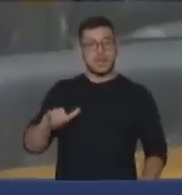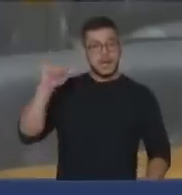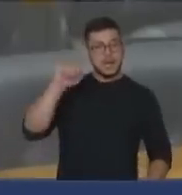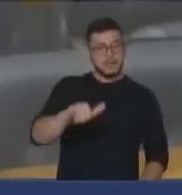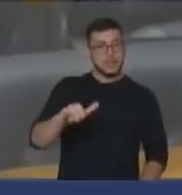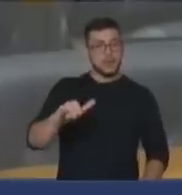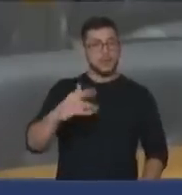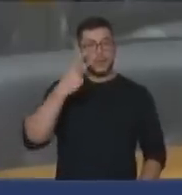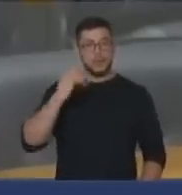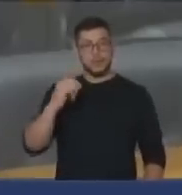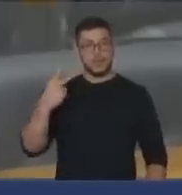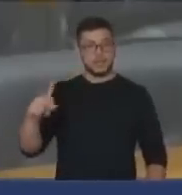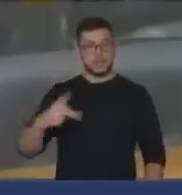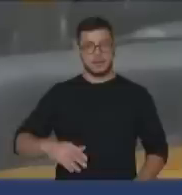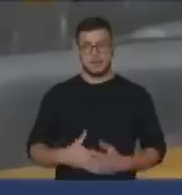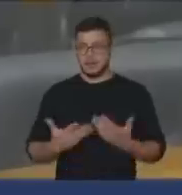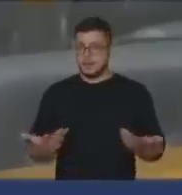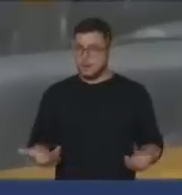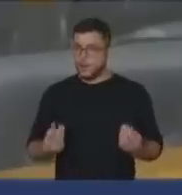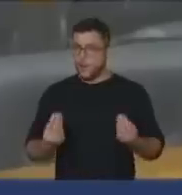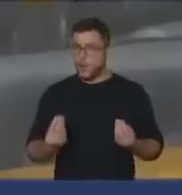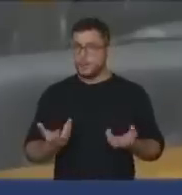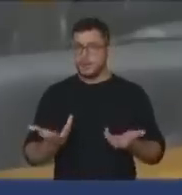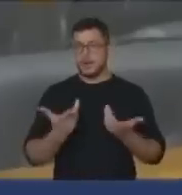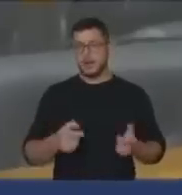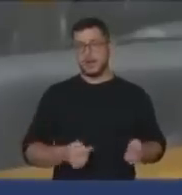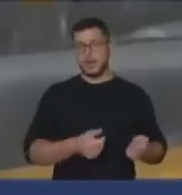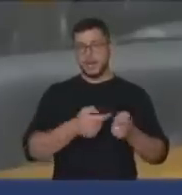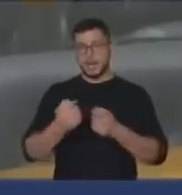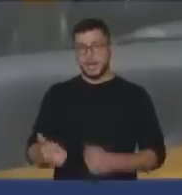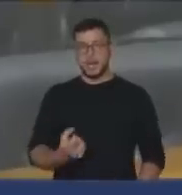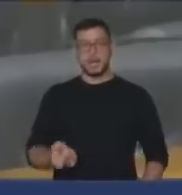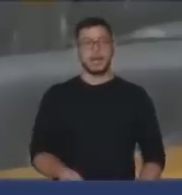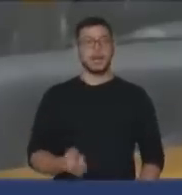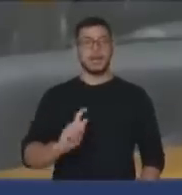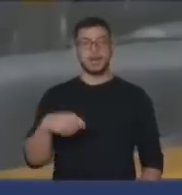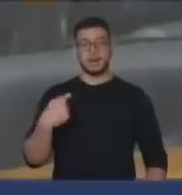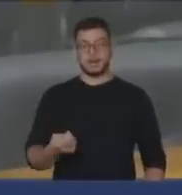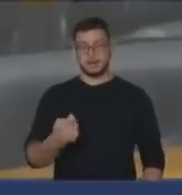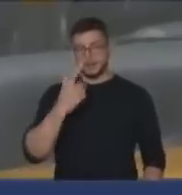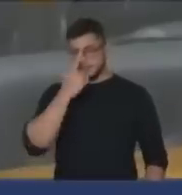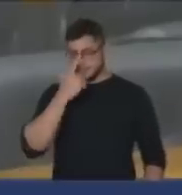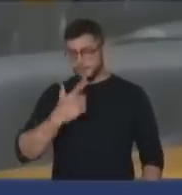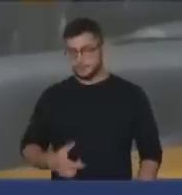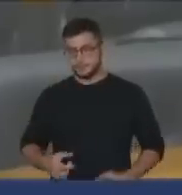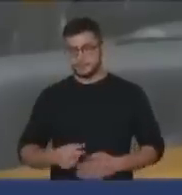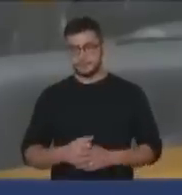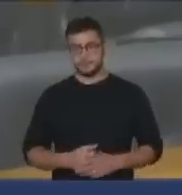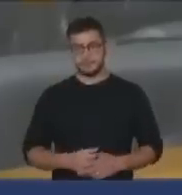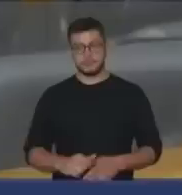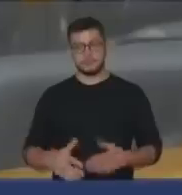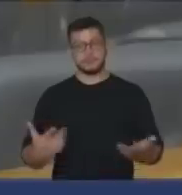Ora, ora, ora. Está querendo enganar a quem? Ele está aqui no plenário, então ele tem que